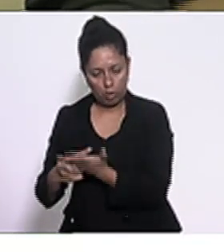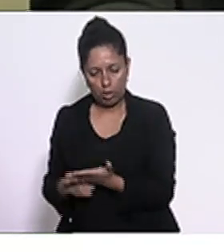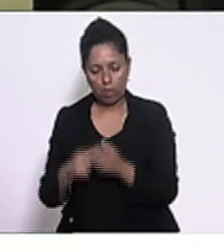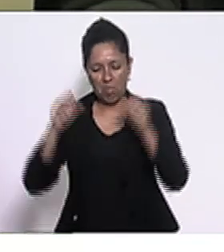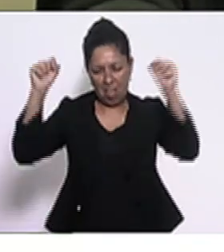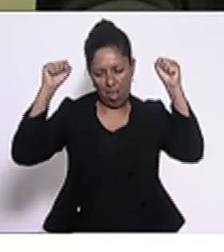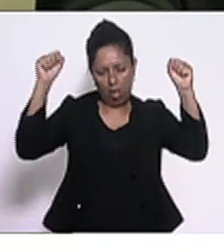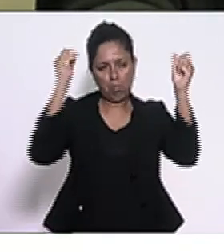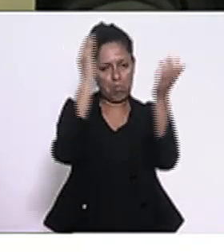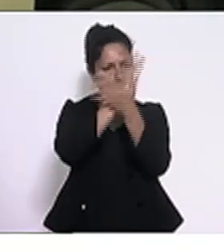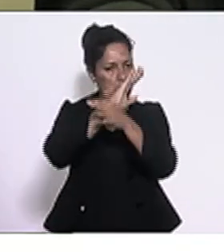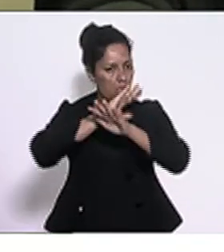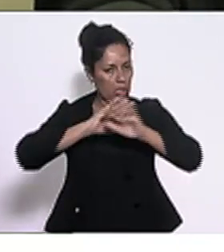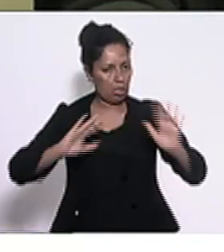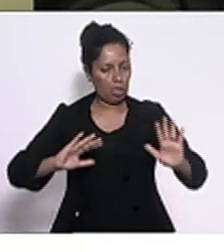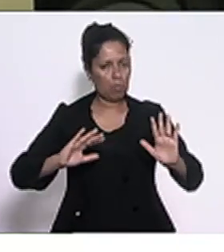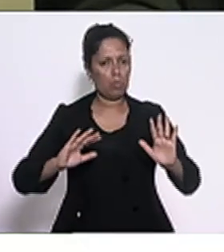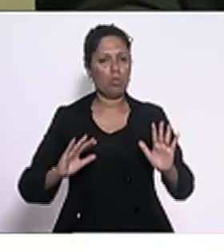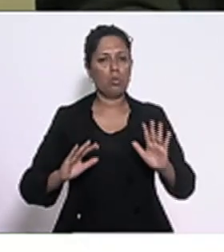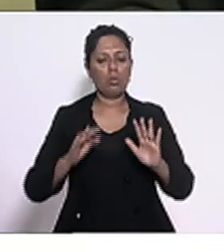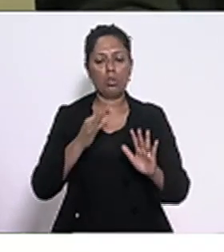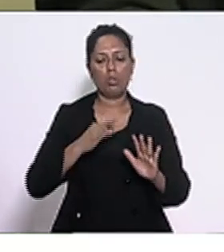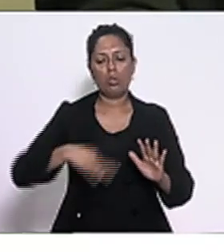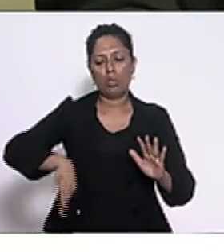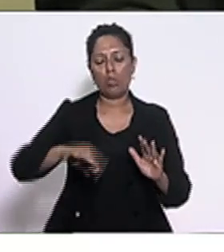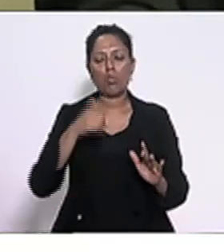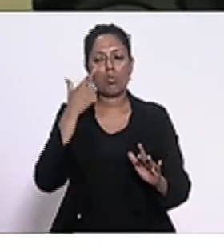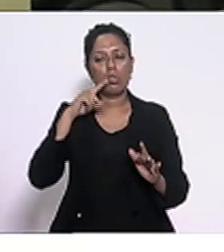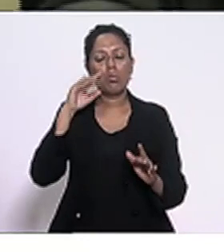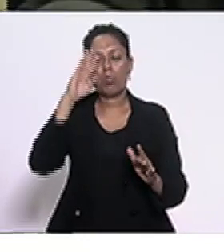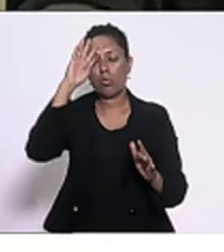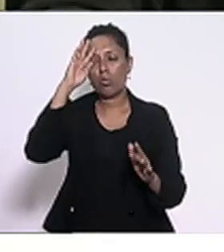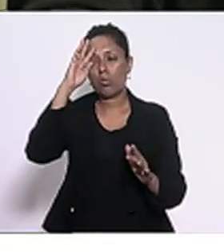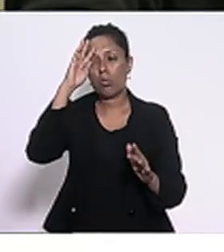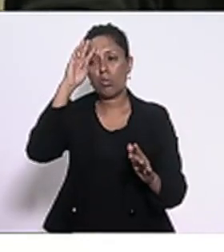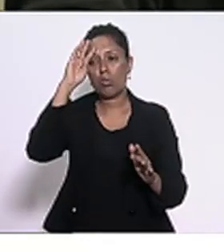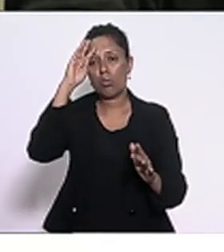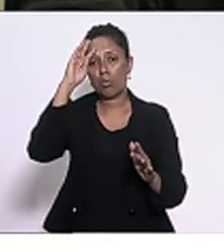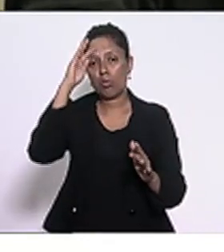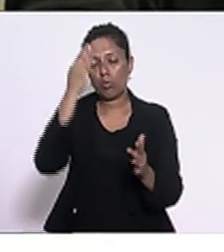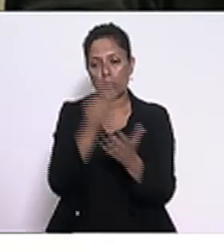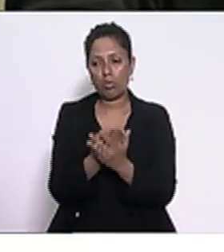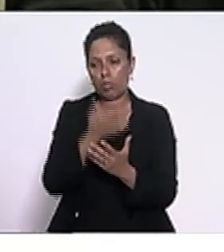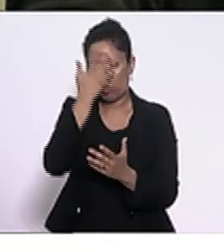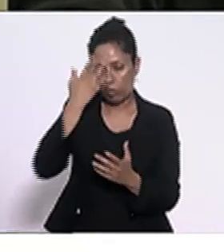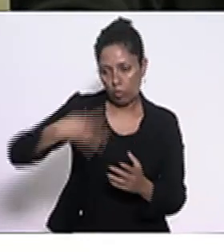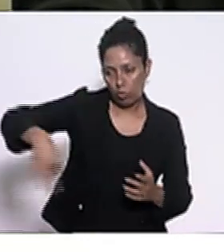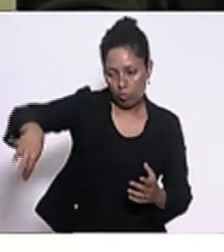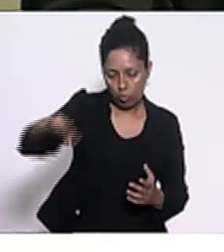foi suspensa, uma relação de confiança entre as partes, e aqui na Alerj foi